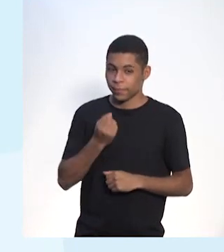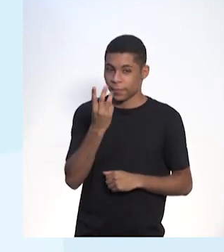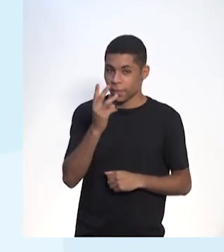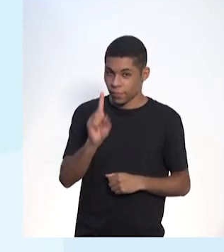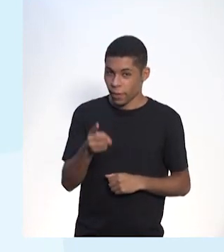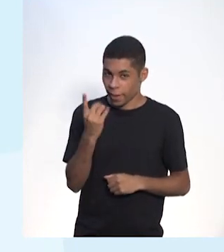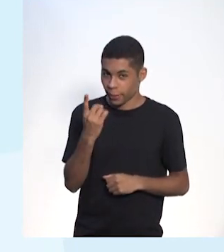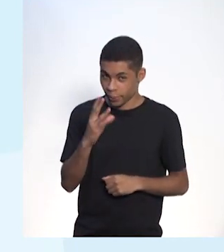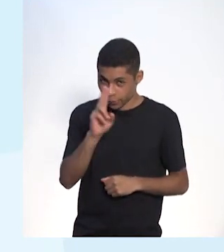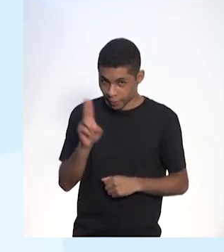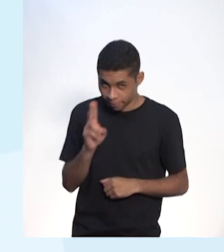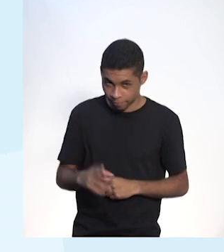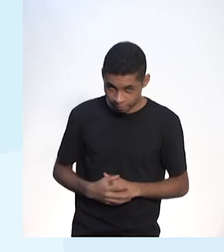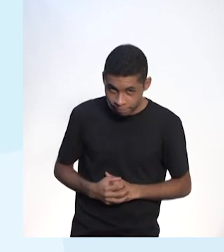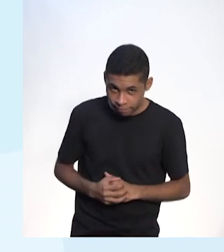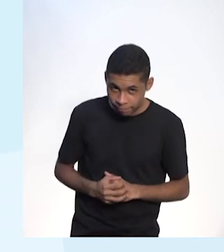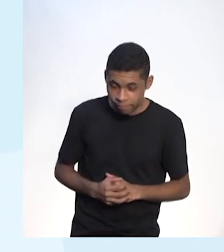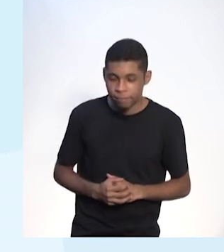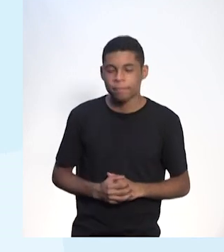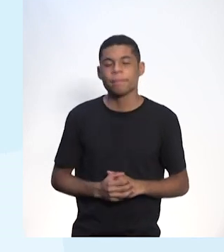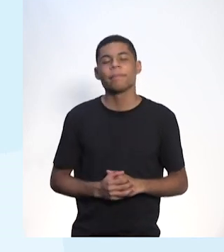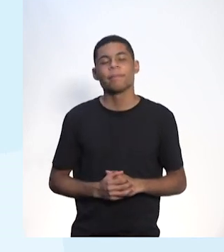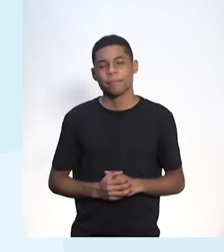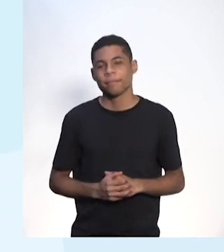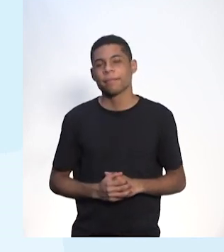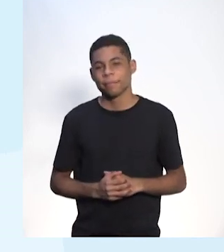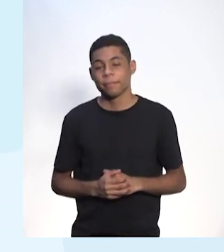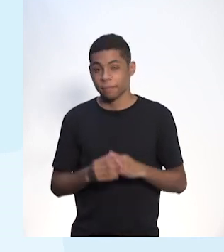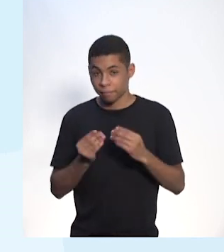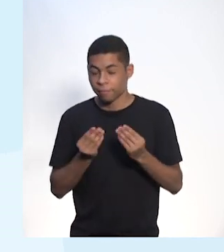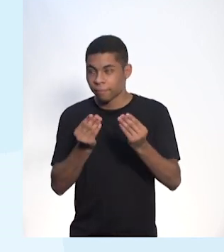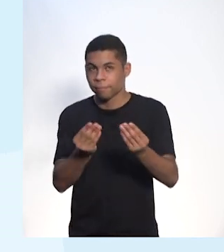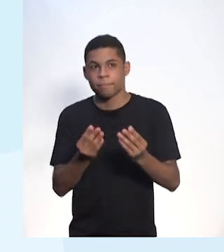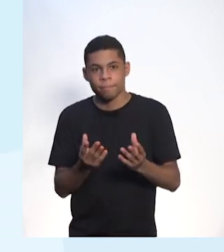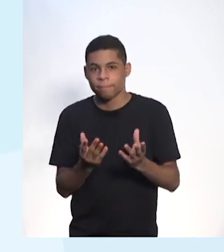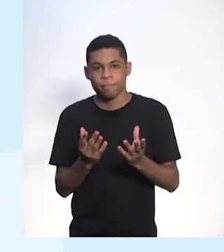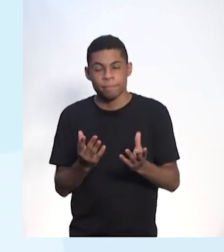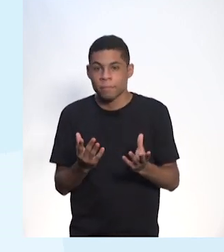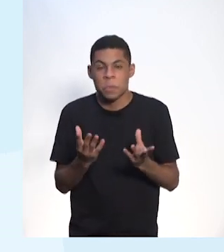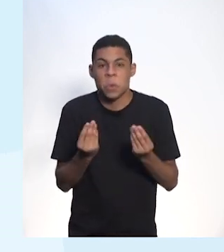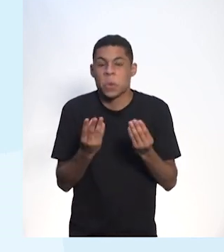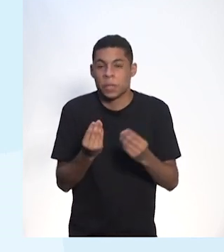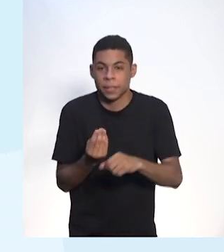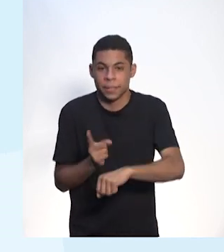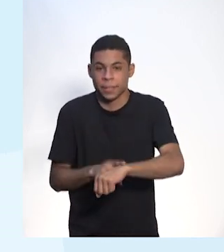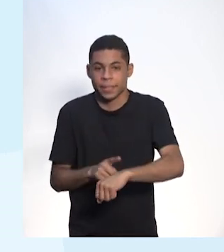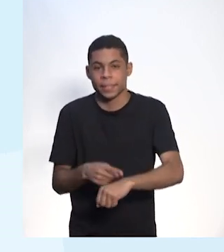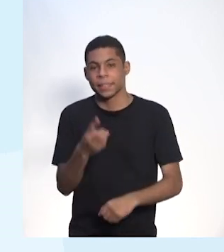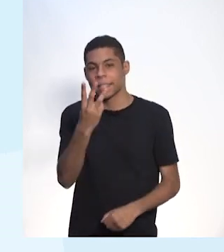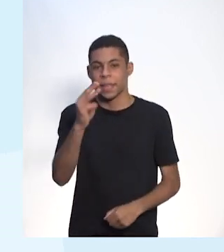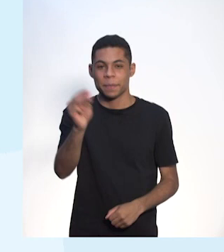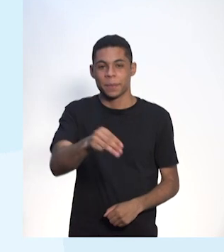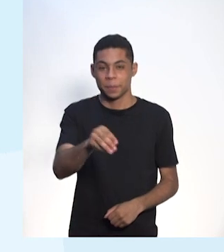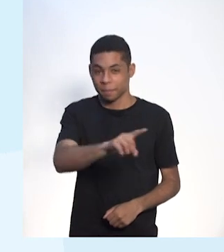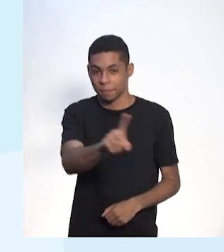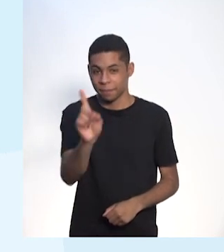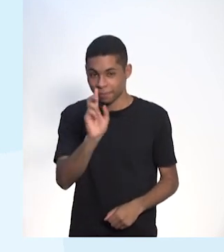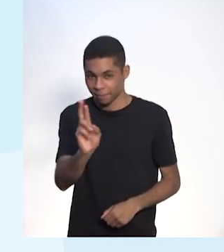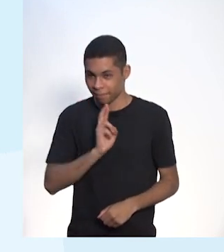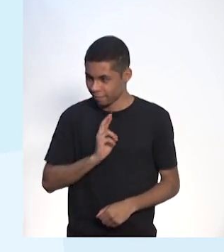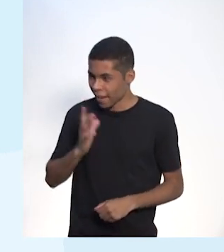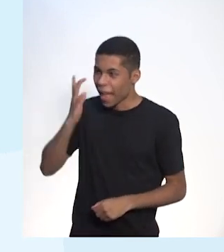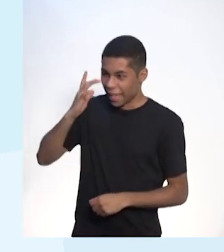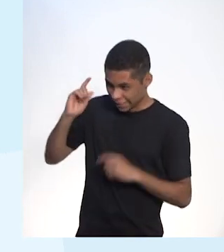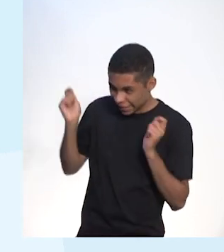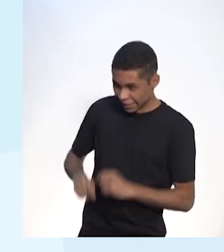3,14, tá bom? E eu vou dar aí para vocês, riquíssimos, enormes, 3 minutos, para você que acha que rola? Será